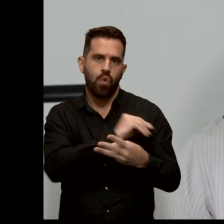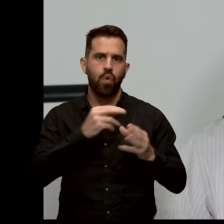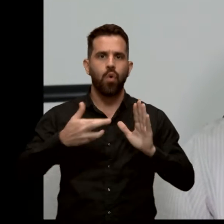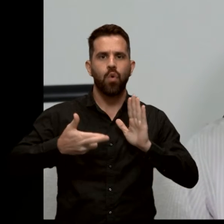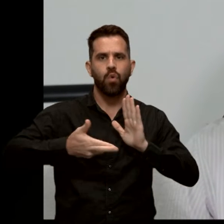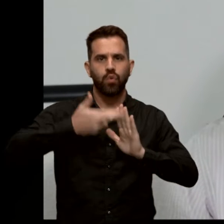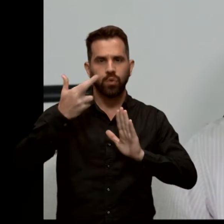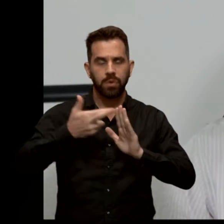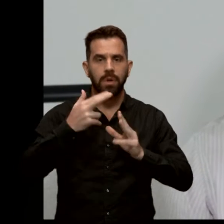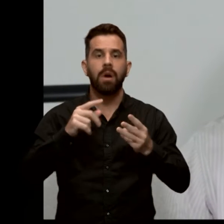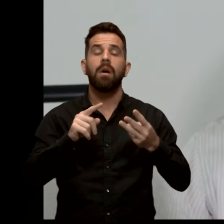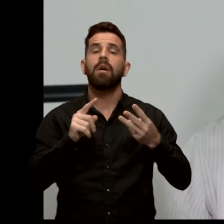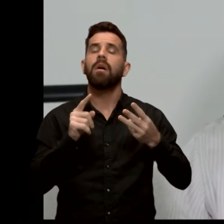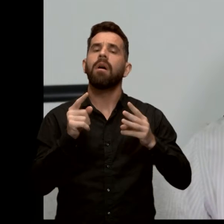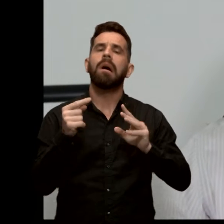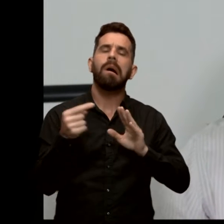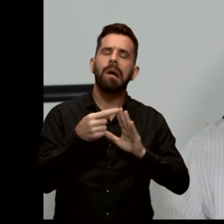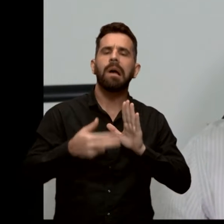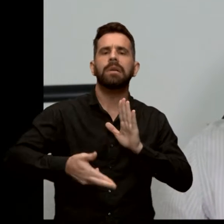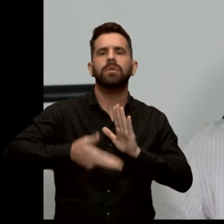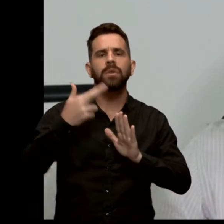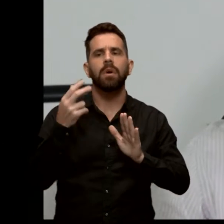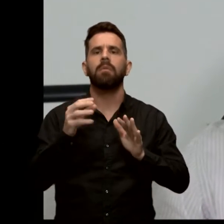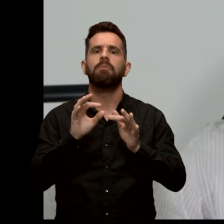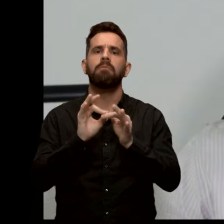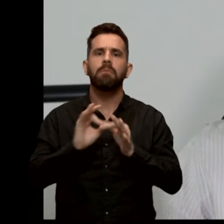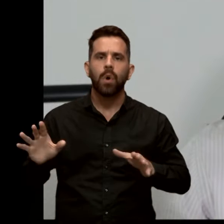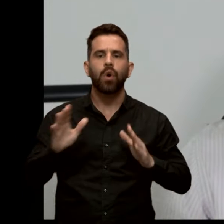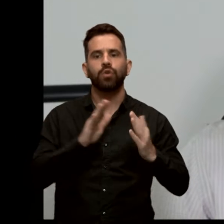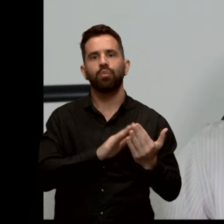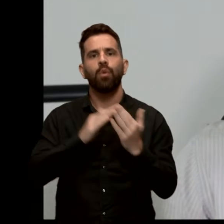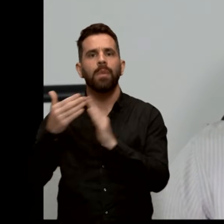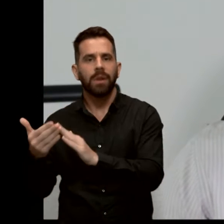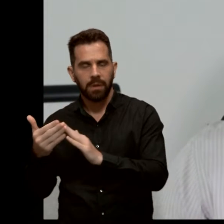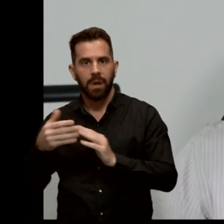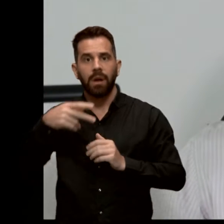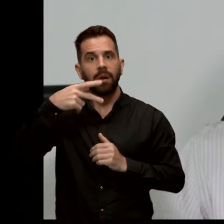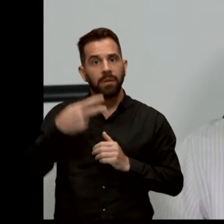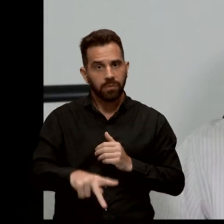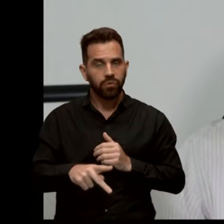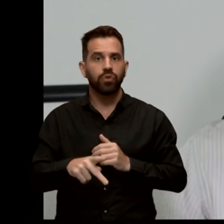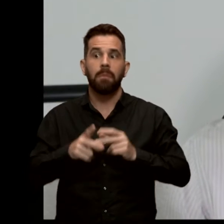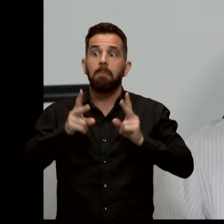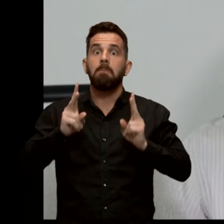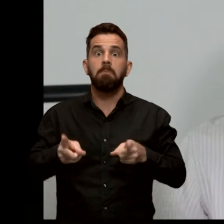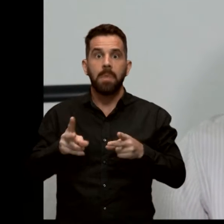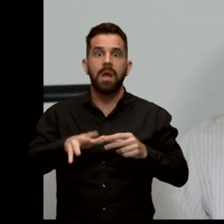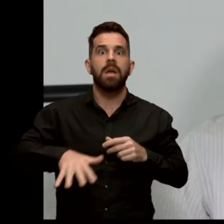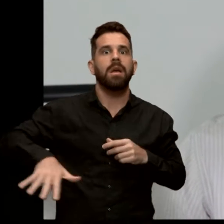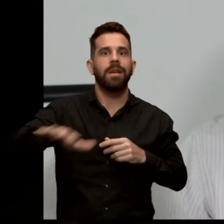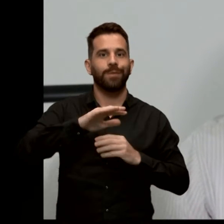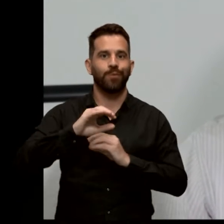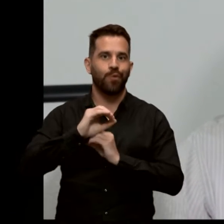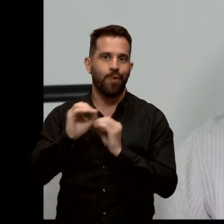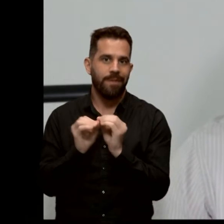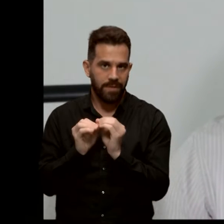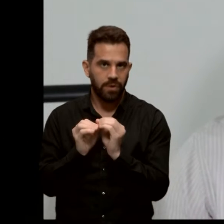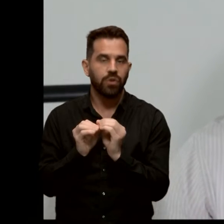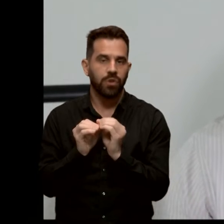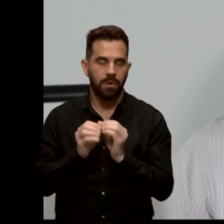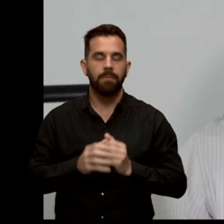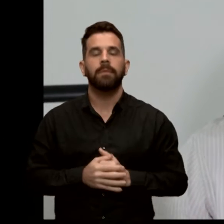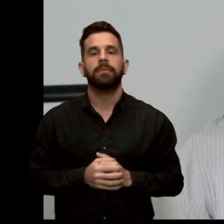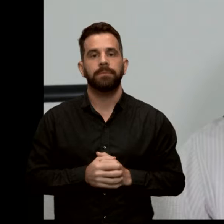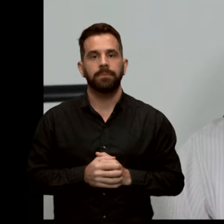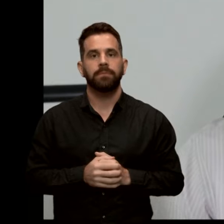permite a mobilidade acadêmica interna entre o campus da UFG. Os estudantes que podem